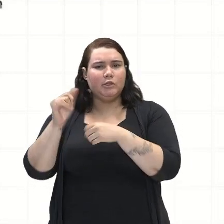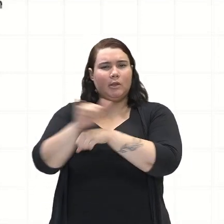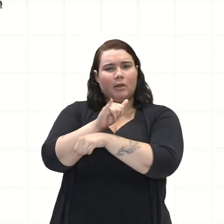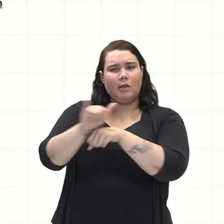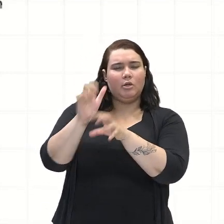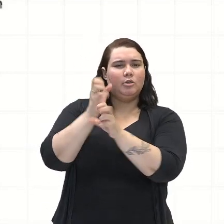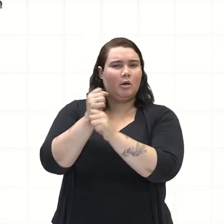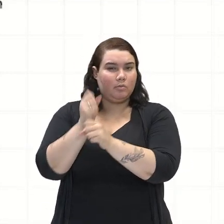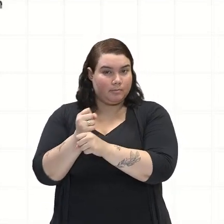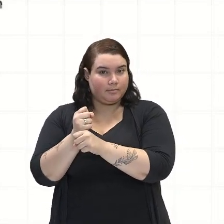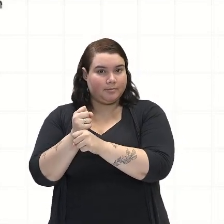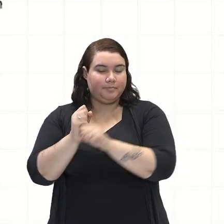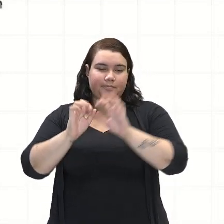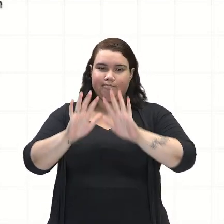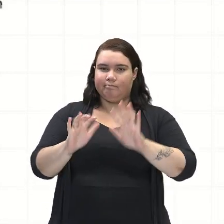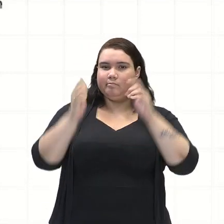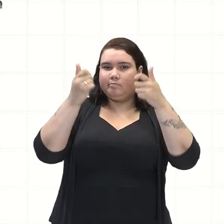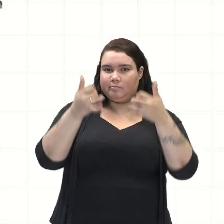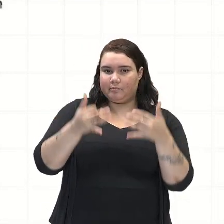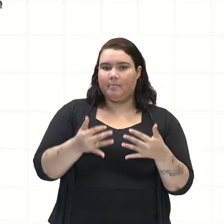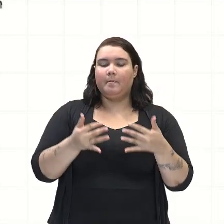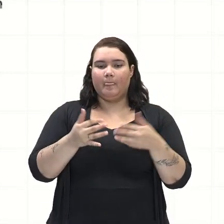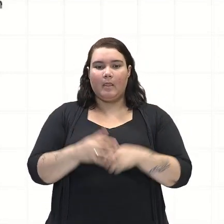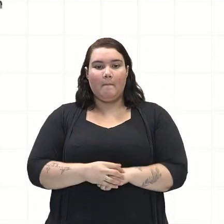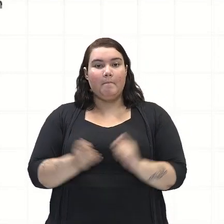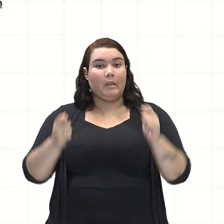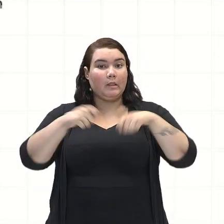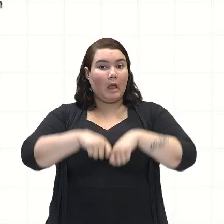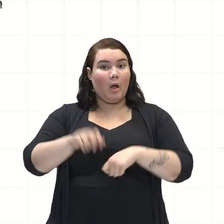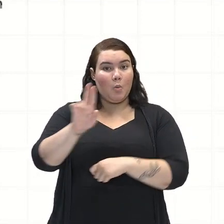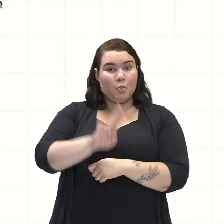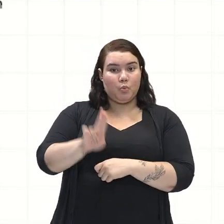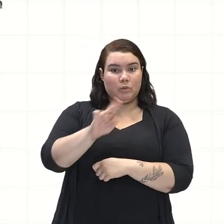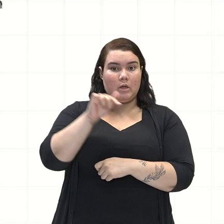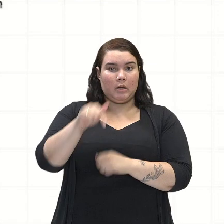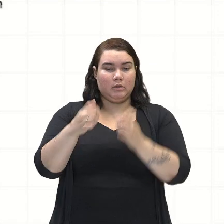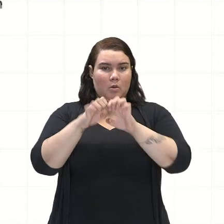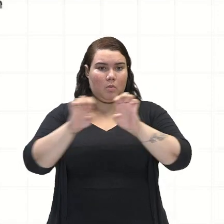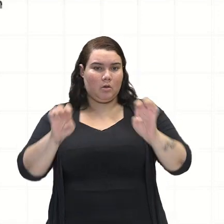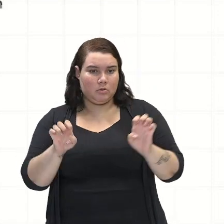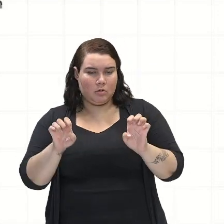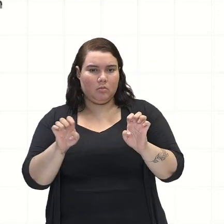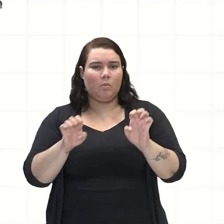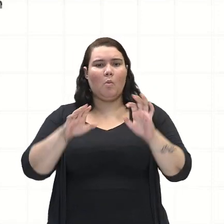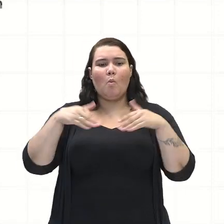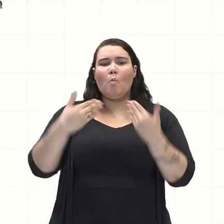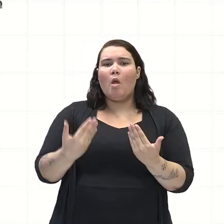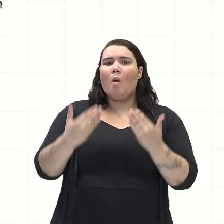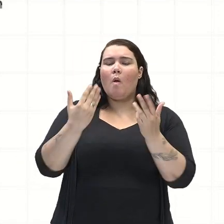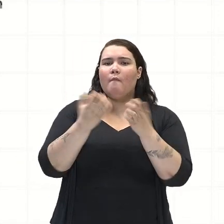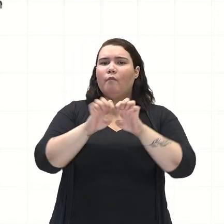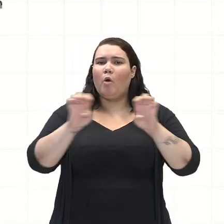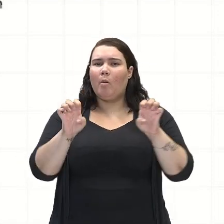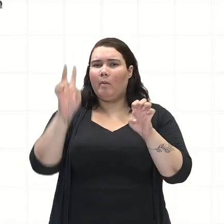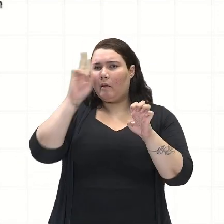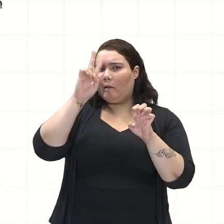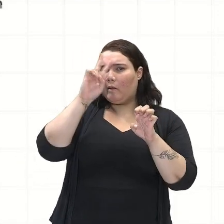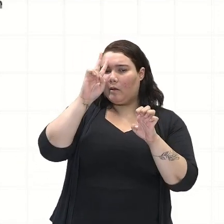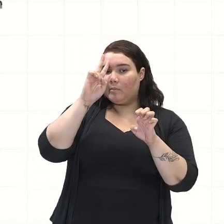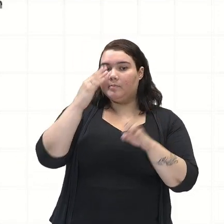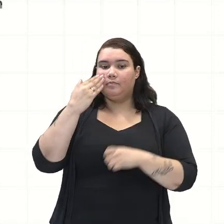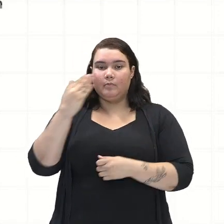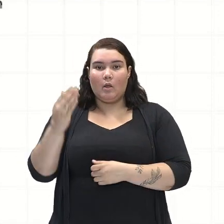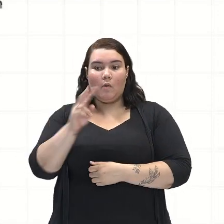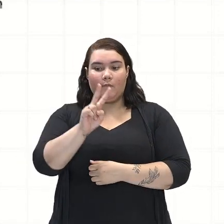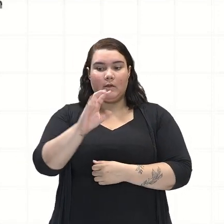cilindro? Para que seja possível aplicar a fórmula. Qual é a fórmula do volume do cilindro, que eu vou chamar de